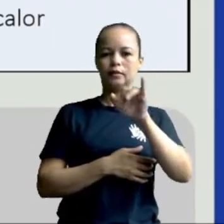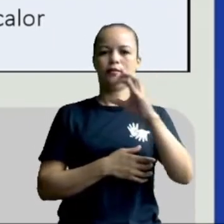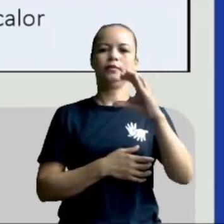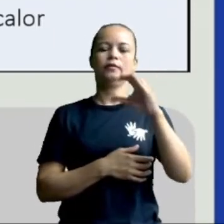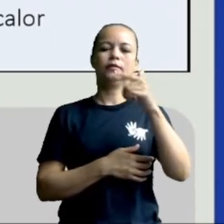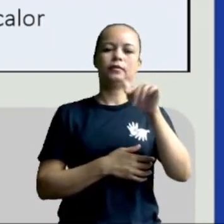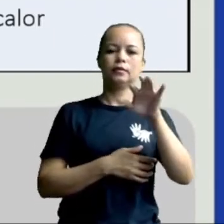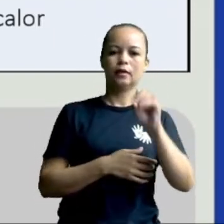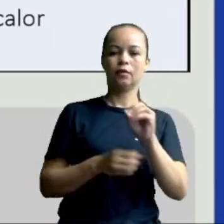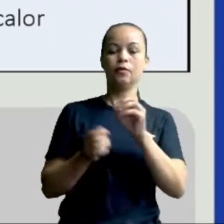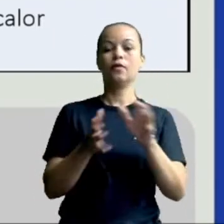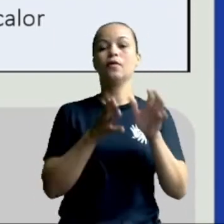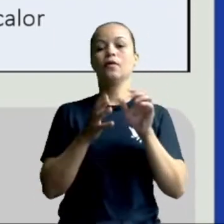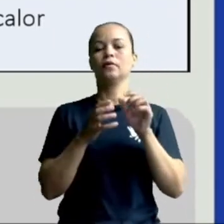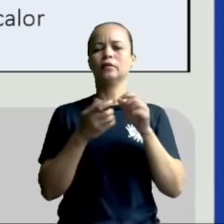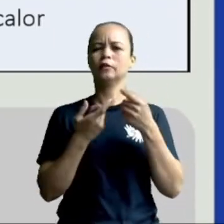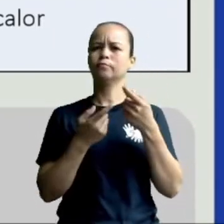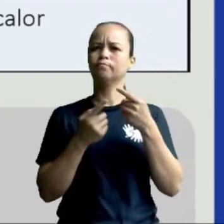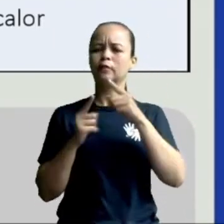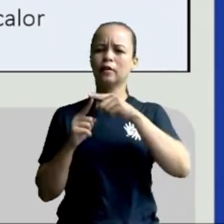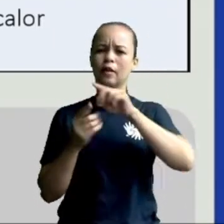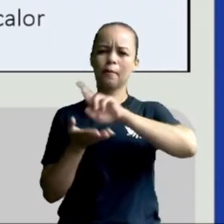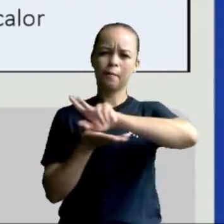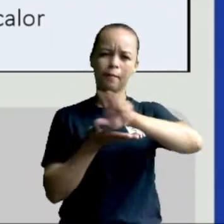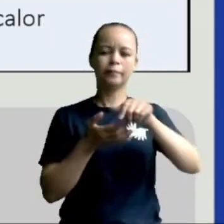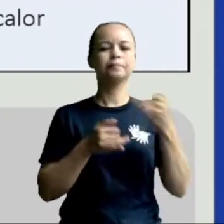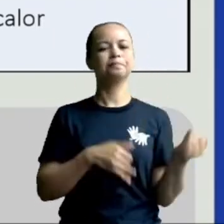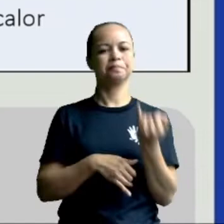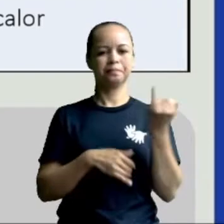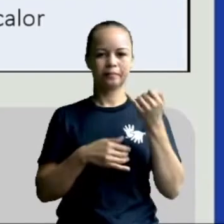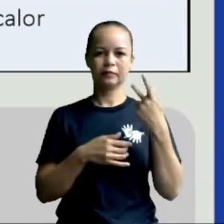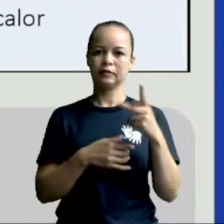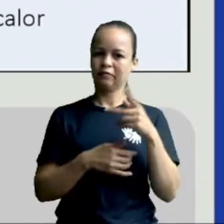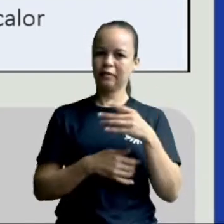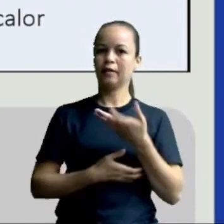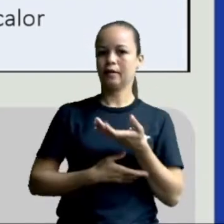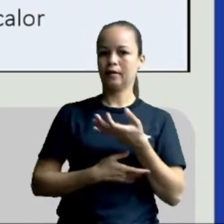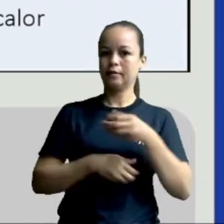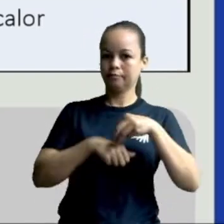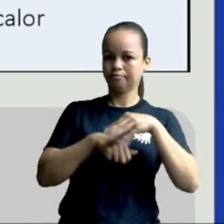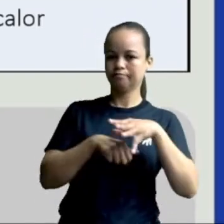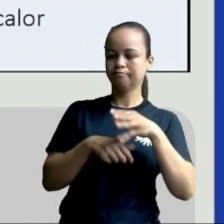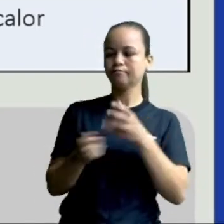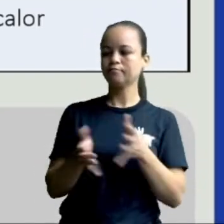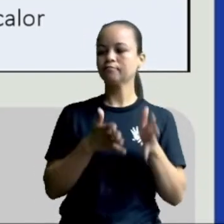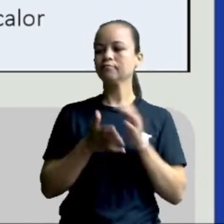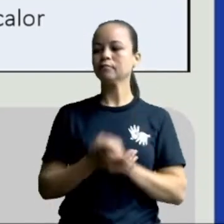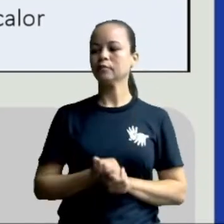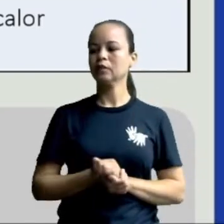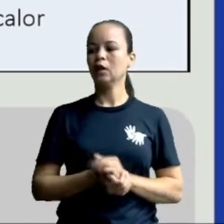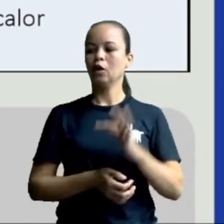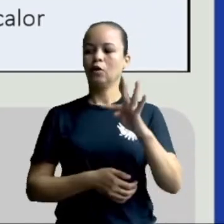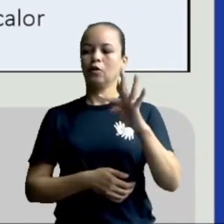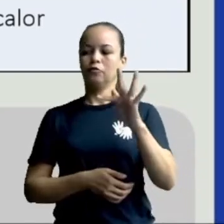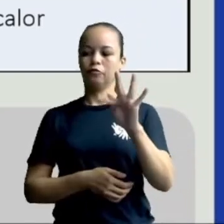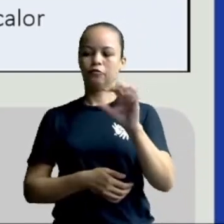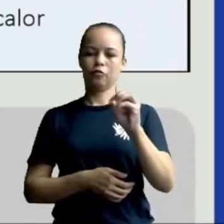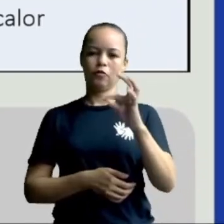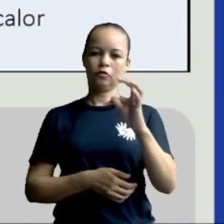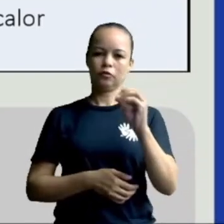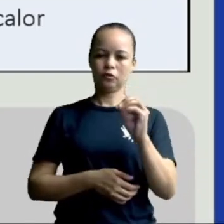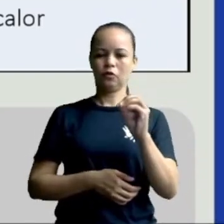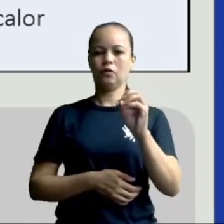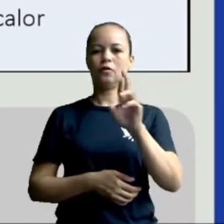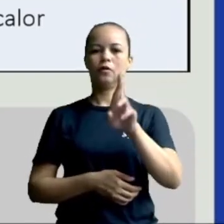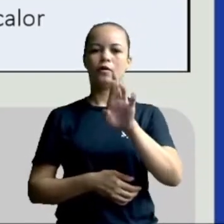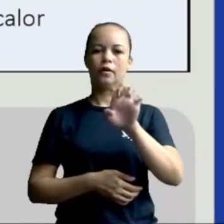receptores. Fica essa dica. Os fotorreceptores, é só a gente lembrar logo do que, gente? Da visão. Tem a ver com fótons de